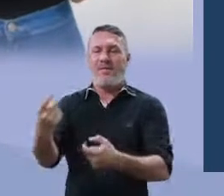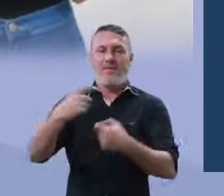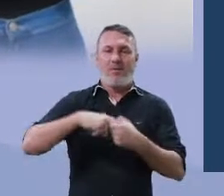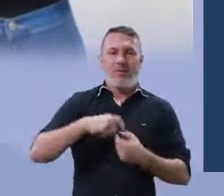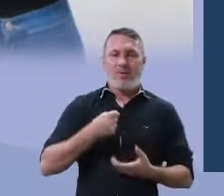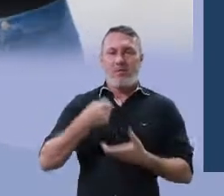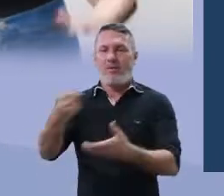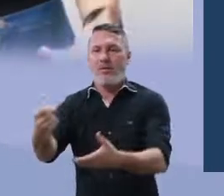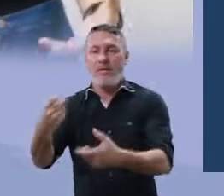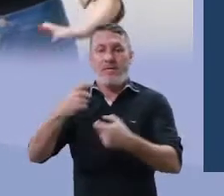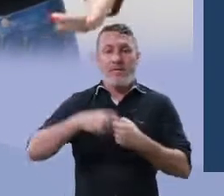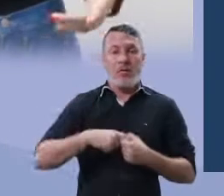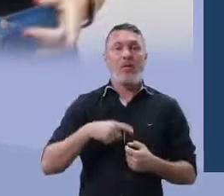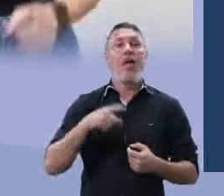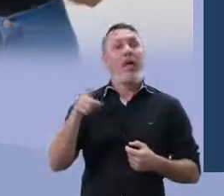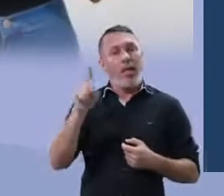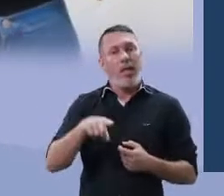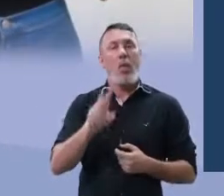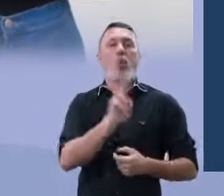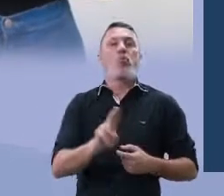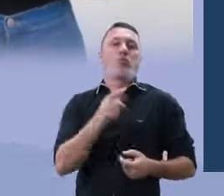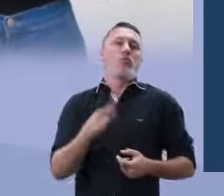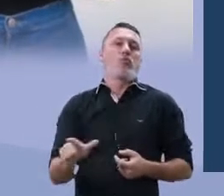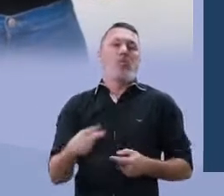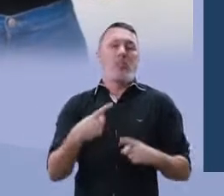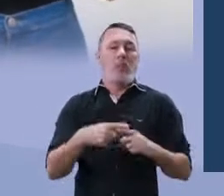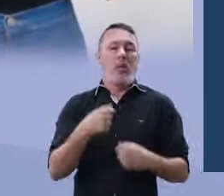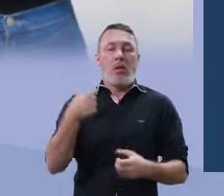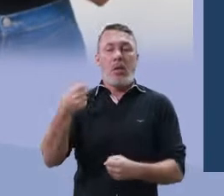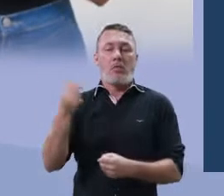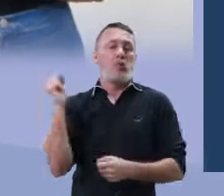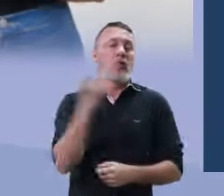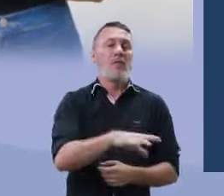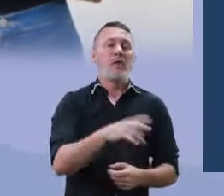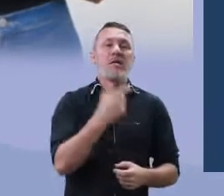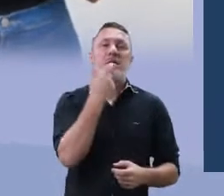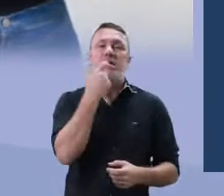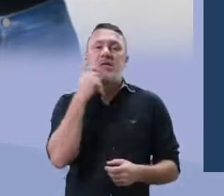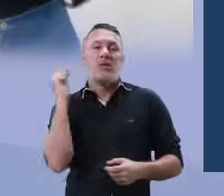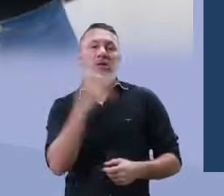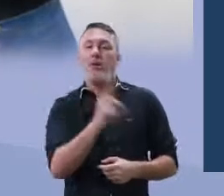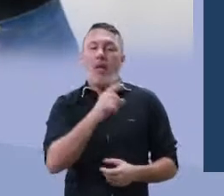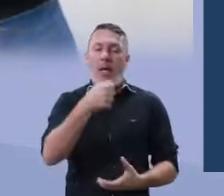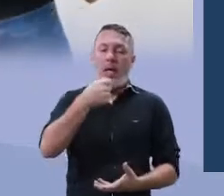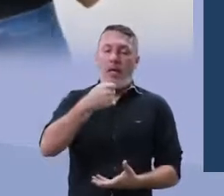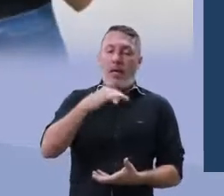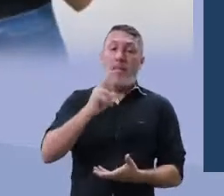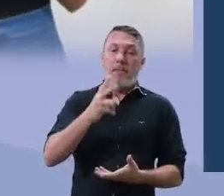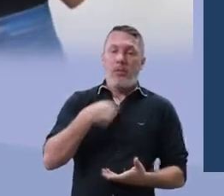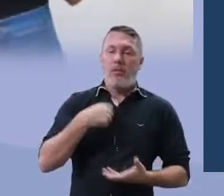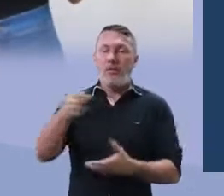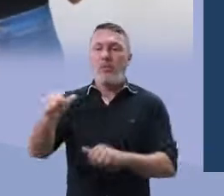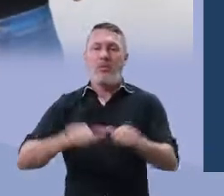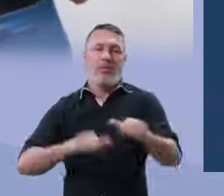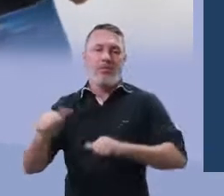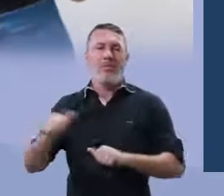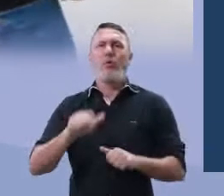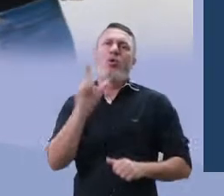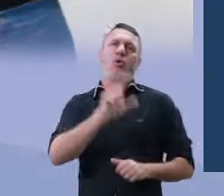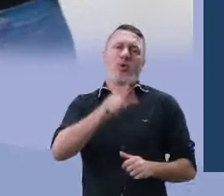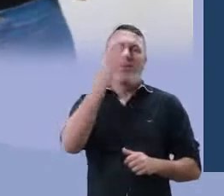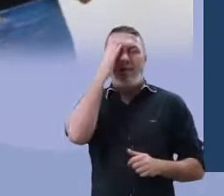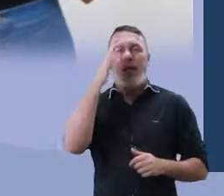de vidro retornável. Isso não é reciclar, isso é reutilizar. Eu estou usando novamente uma garrafa que eu já